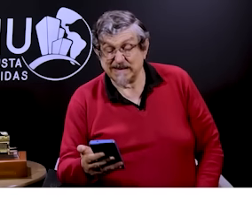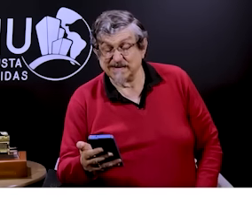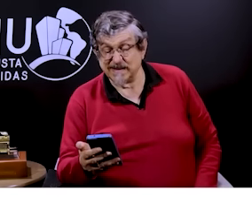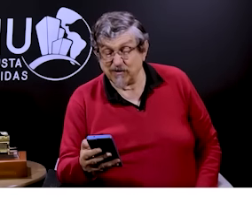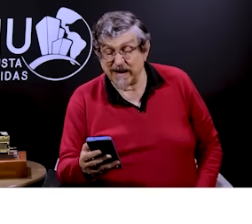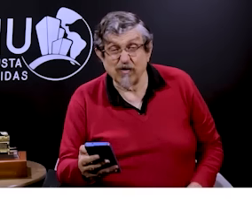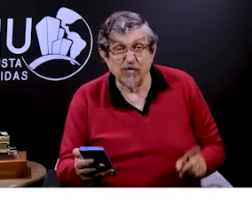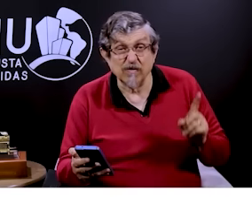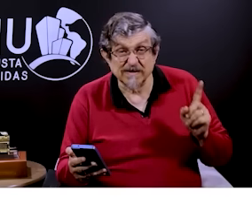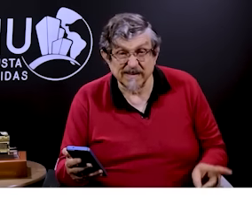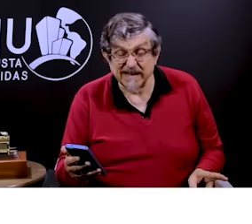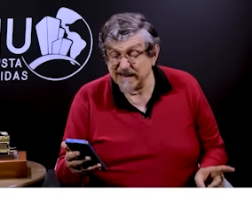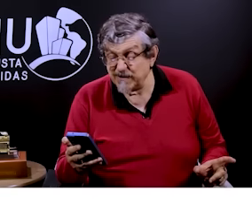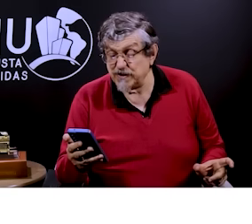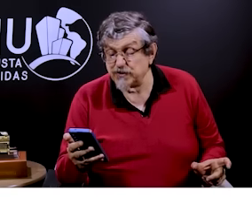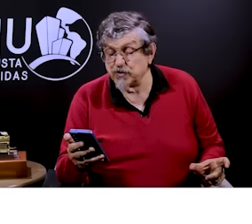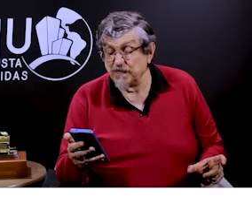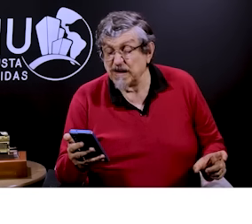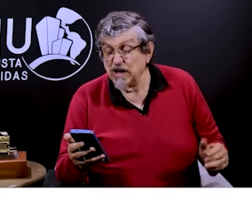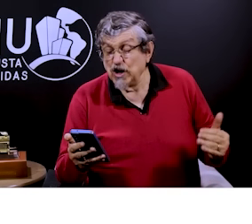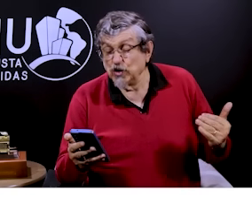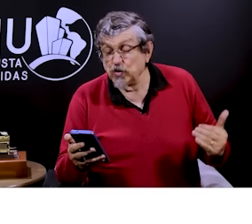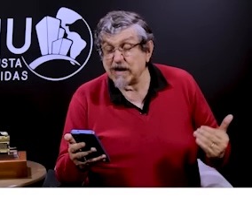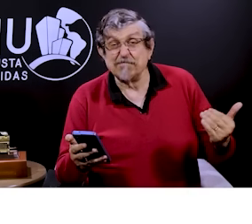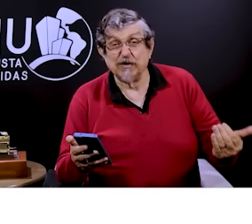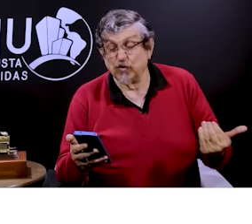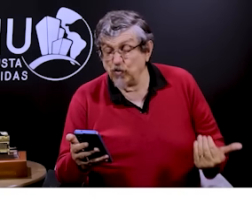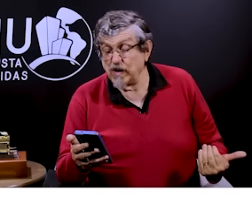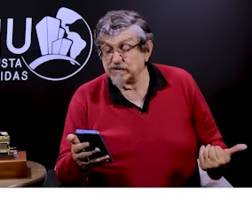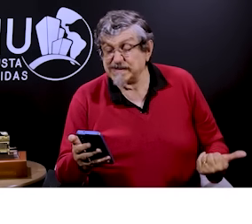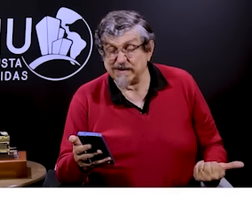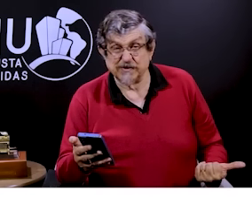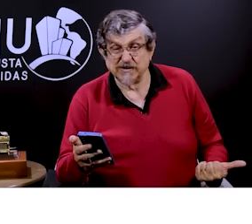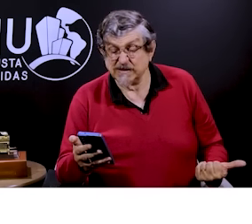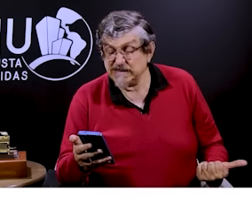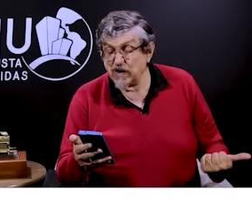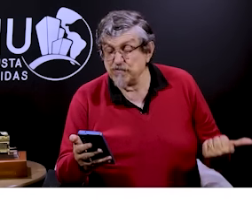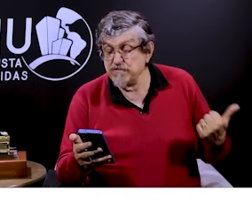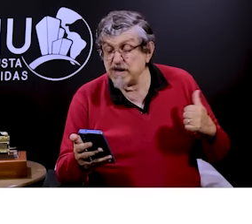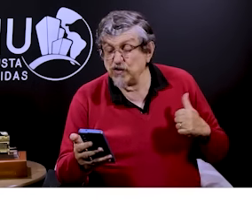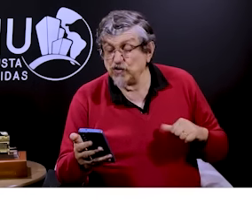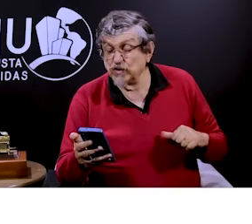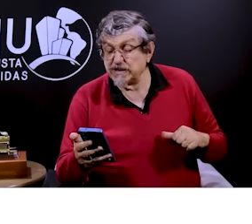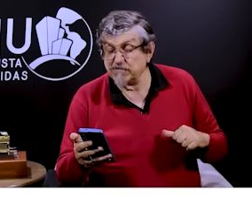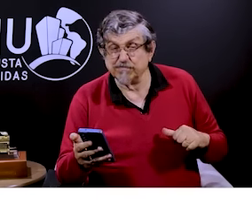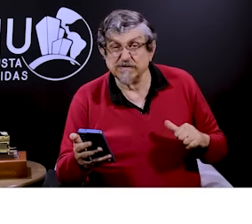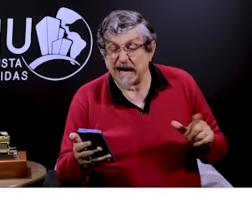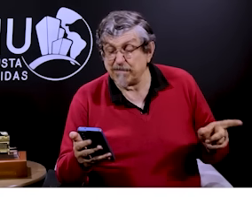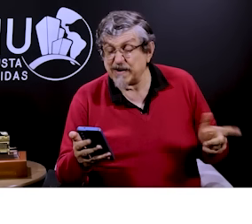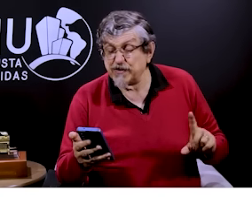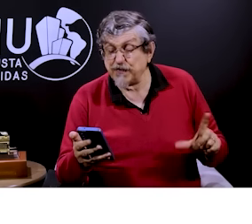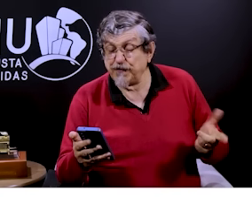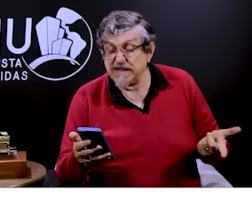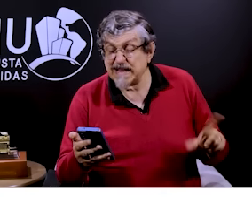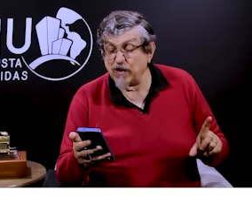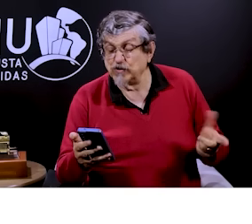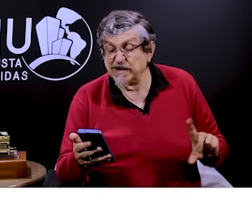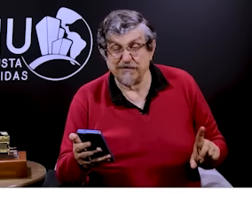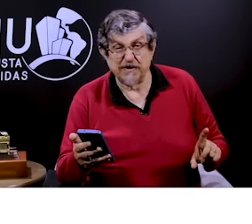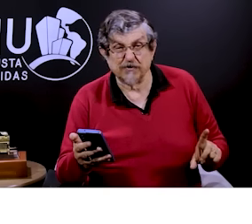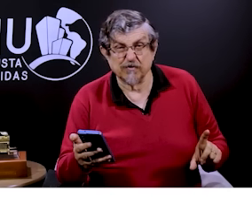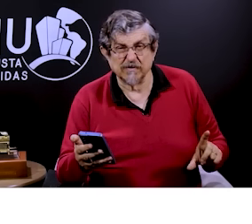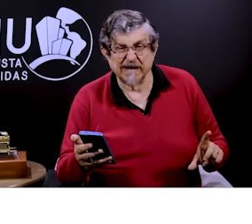chama atenção é como você tem Levítico do Capítulo 1 ao 7 e ao mesmo tempo a parte final